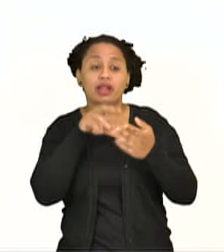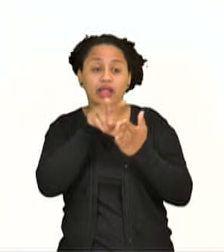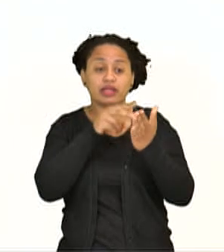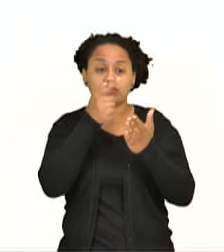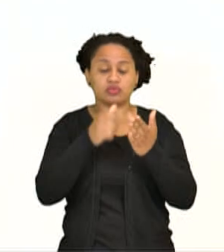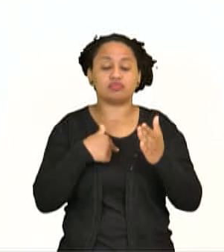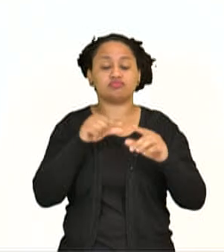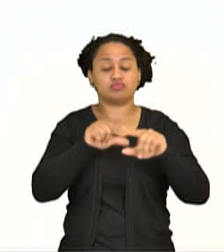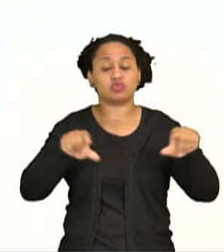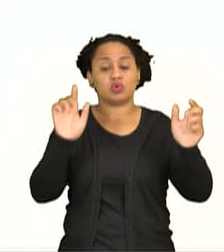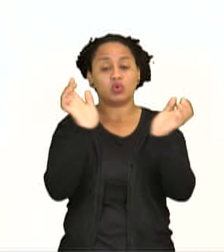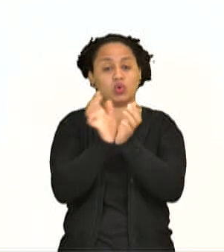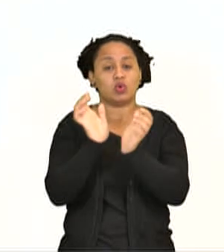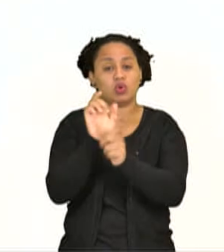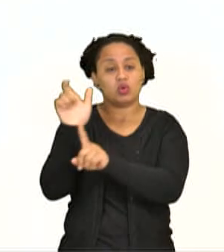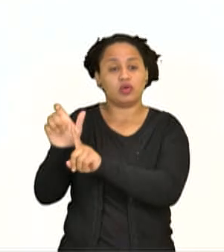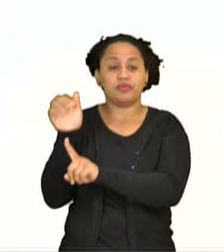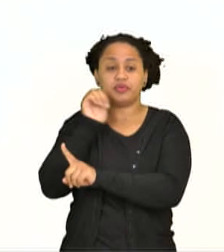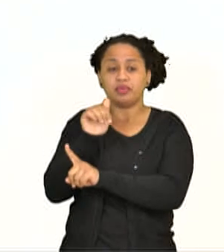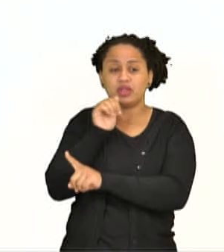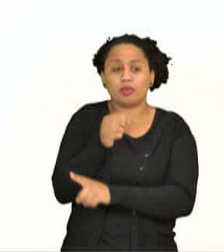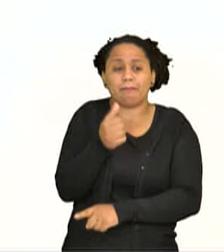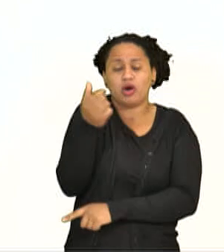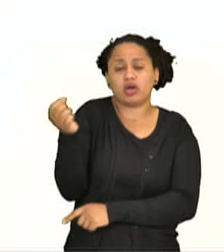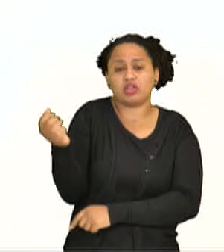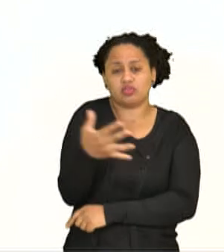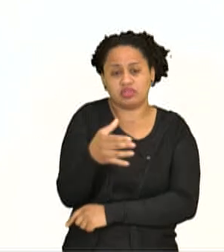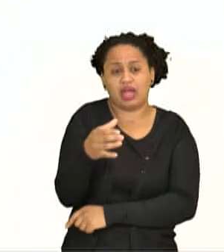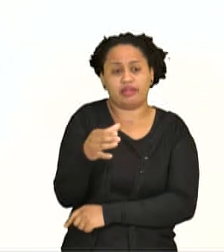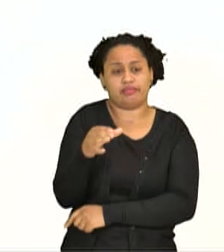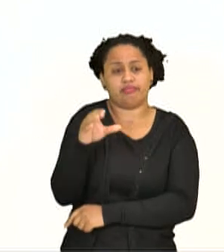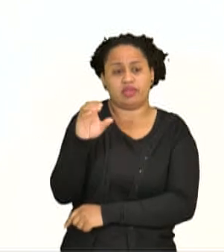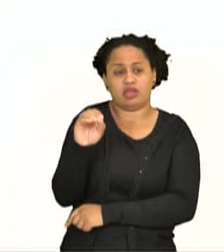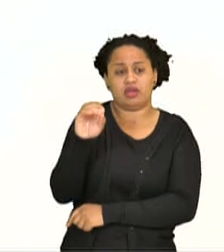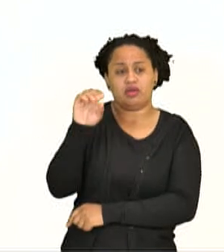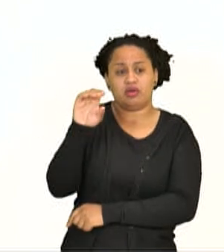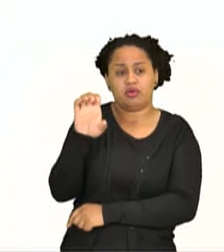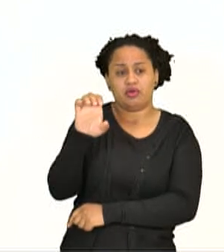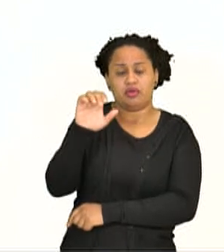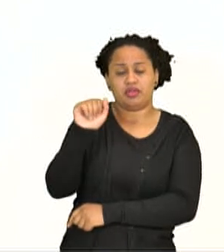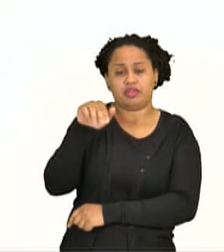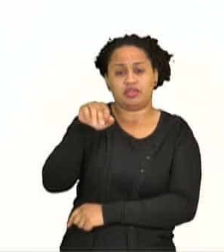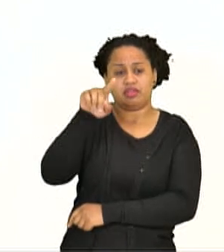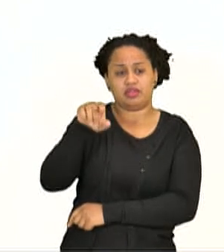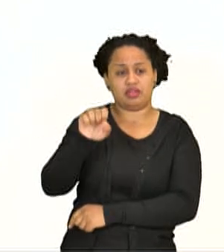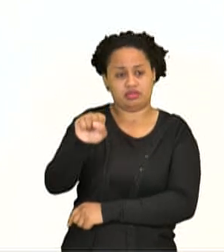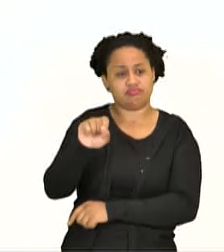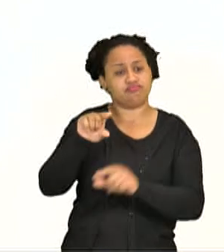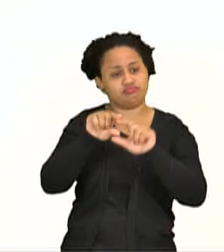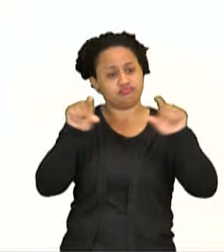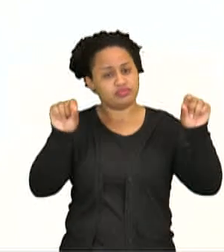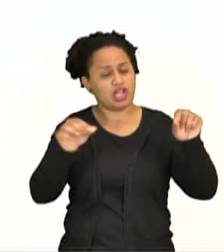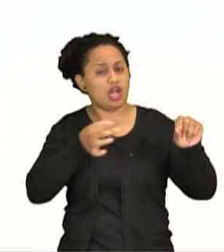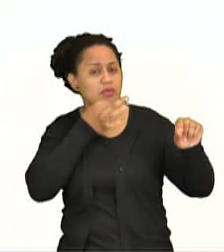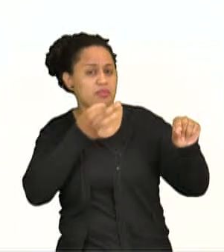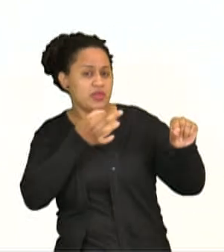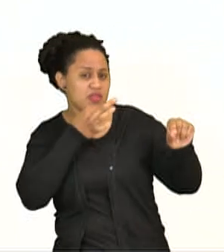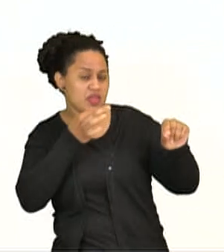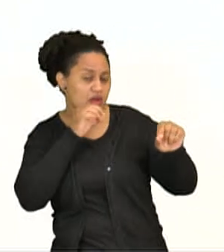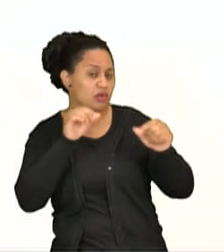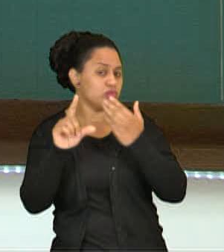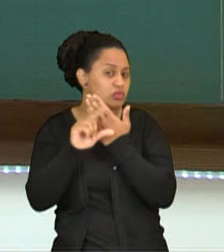Elenco feminino traz pouca novidade a Oceans. Podemos afirmar que o trecho é uma opinião do